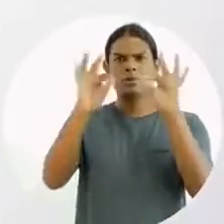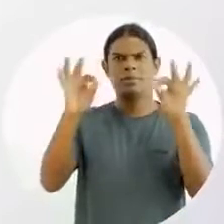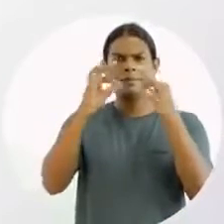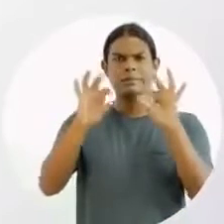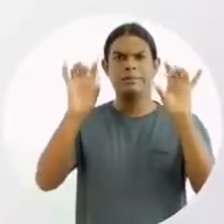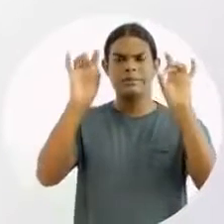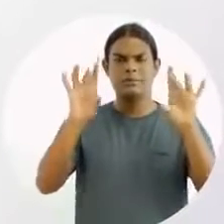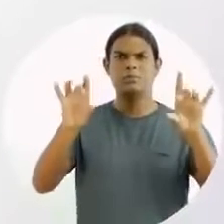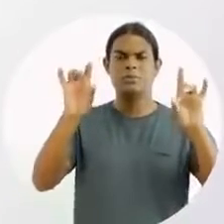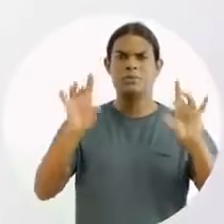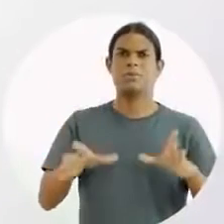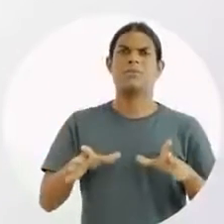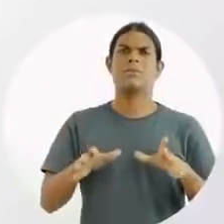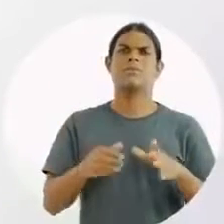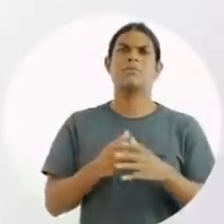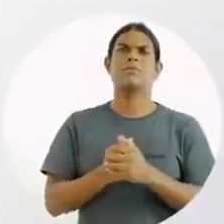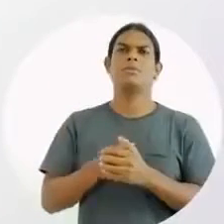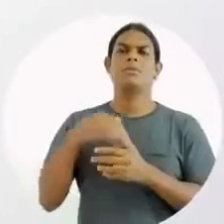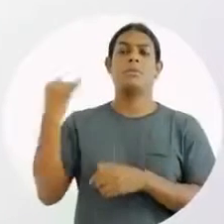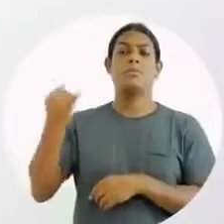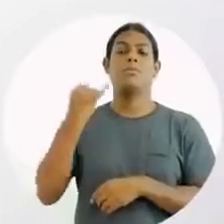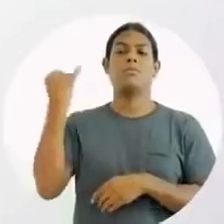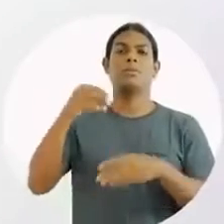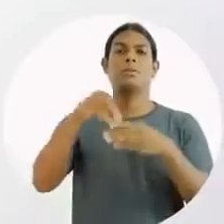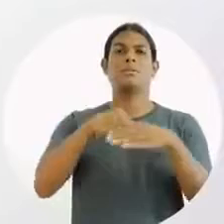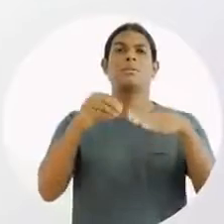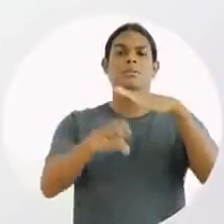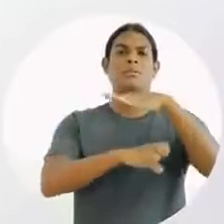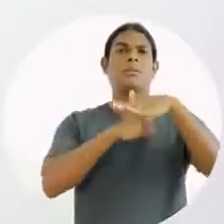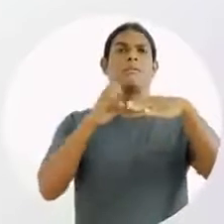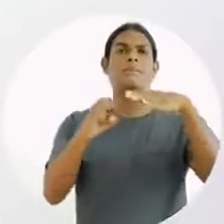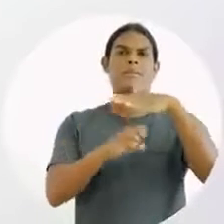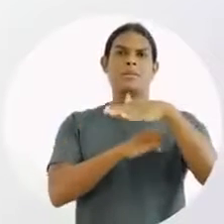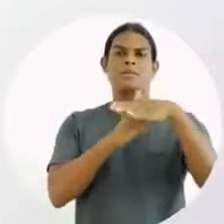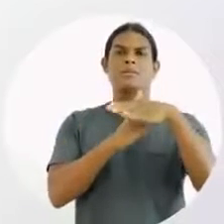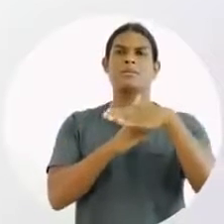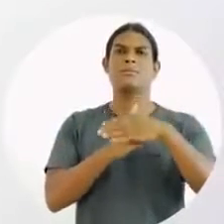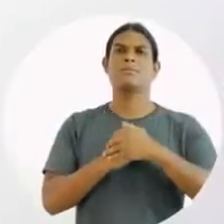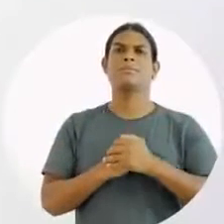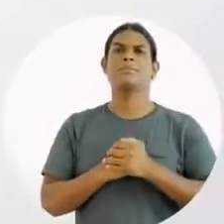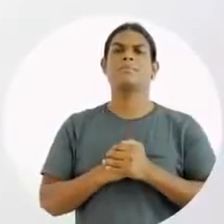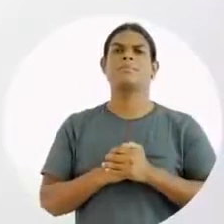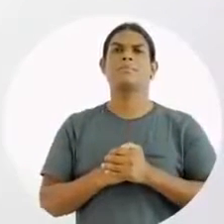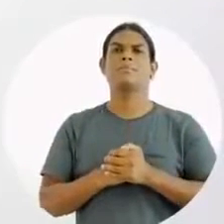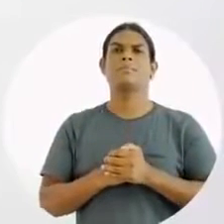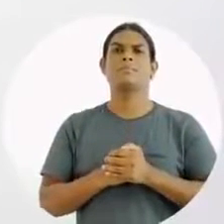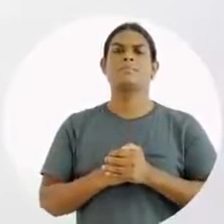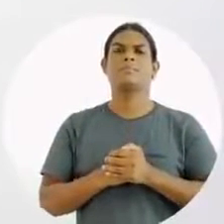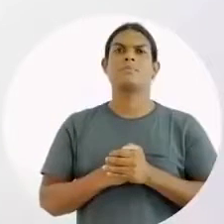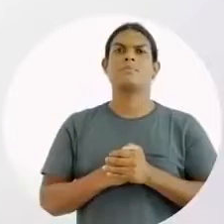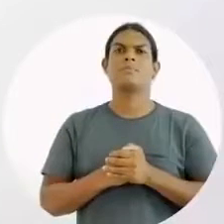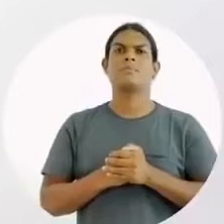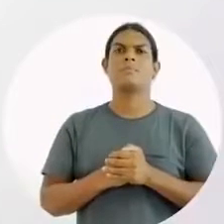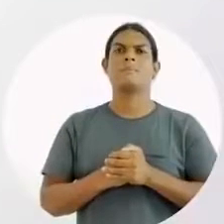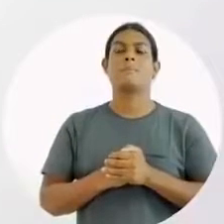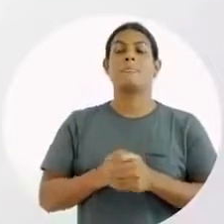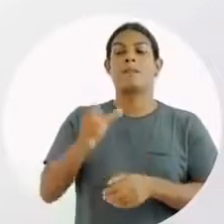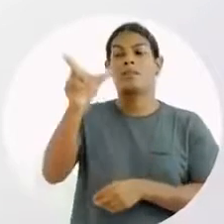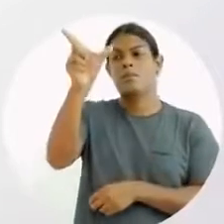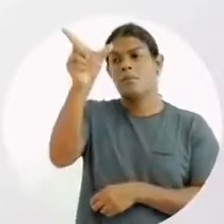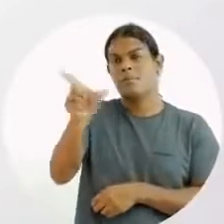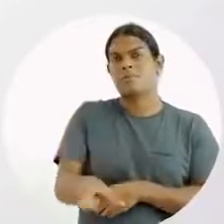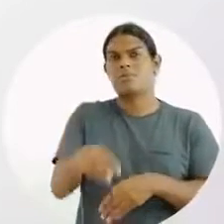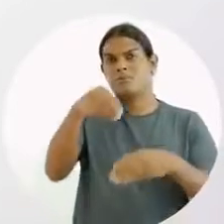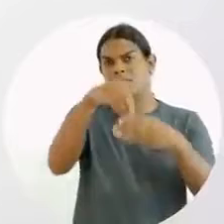associada a um contexto organizacional. Então, a união dessas duas situações forma o capital humano. Então, o meu